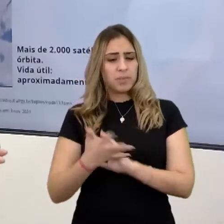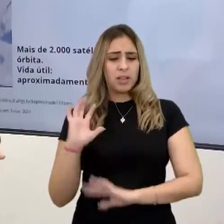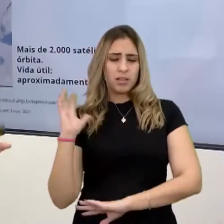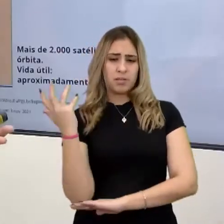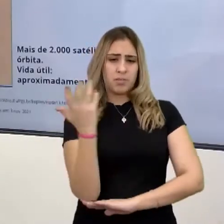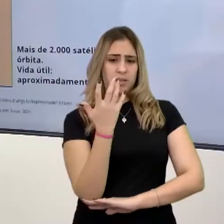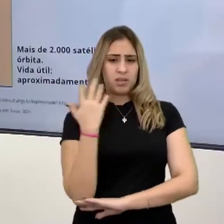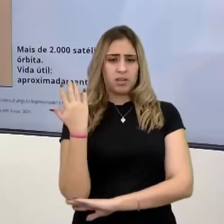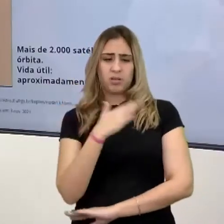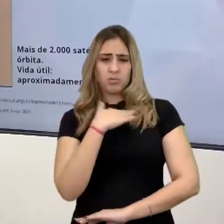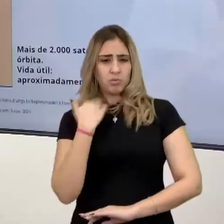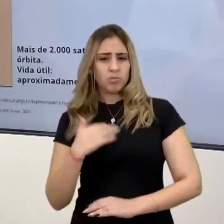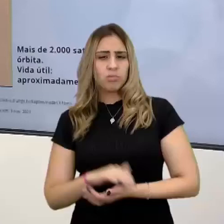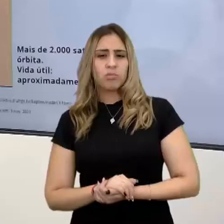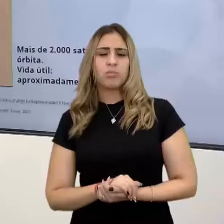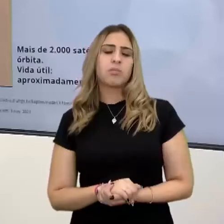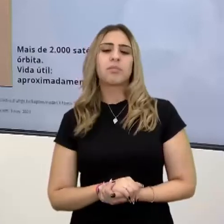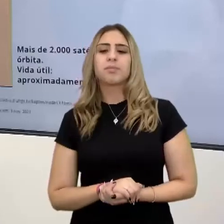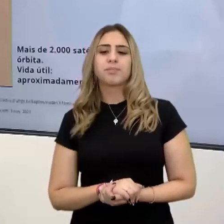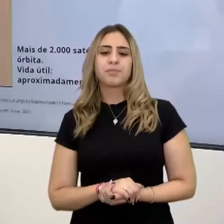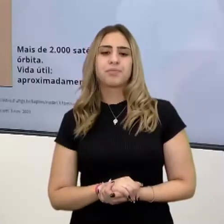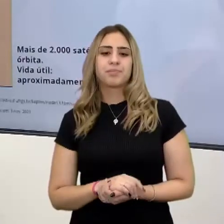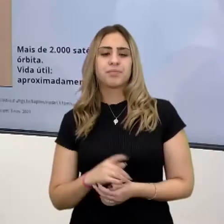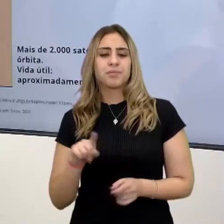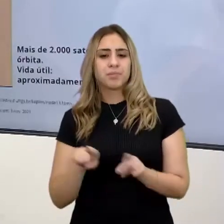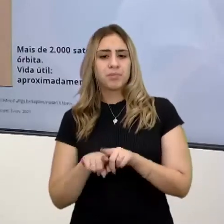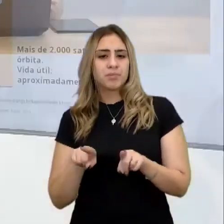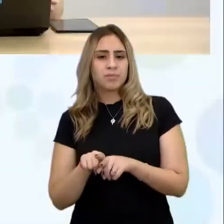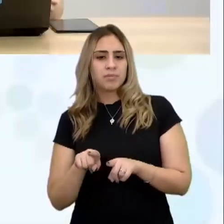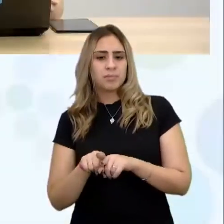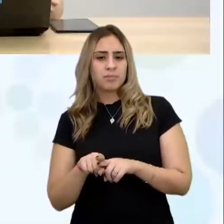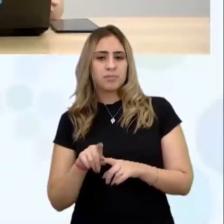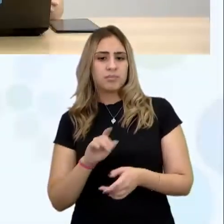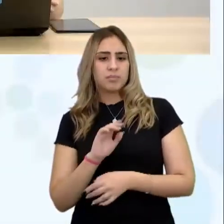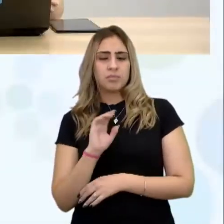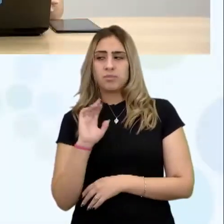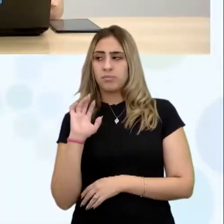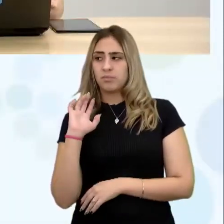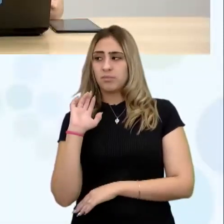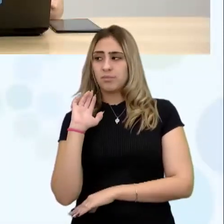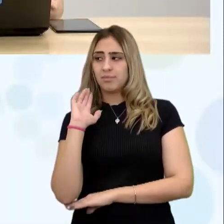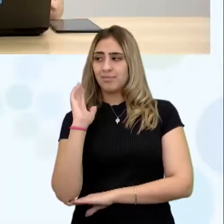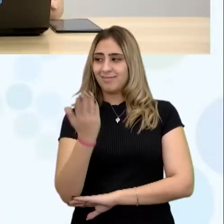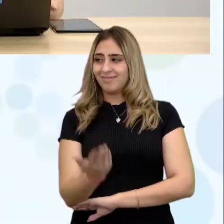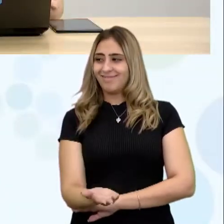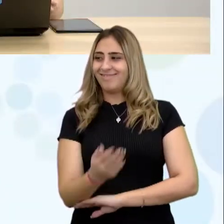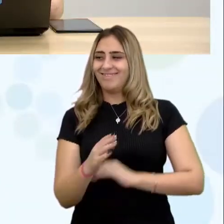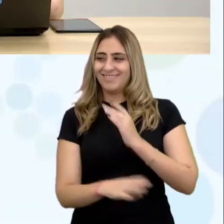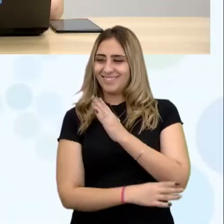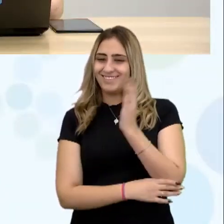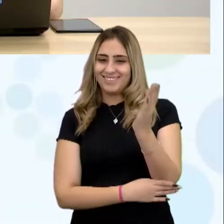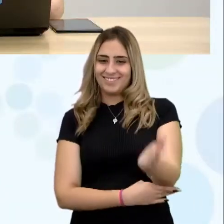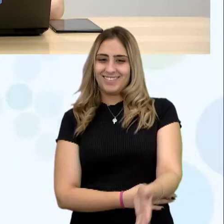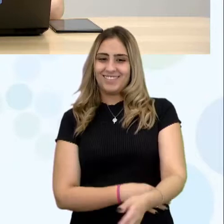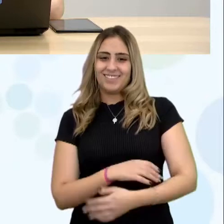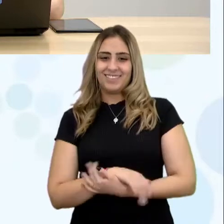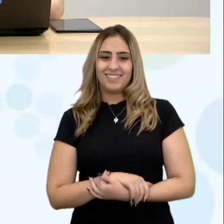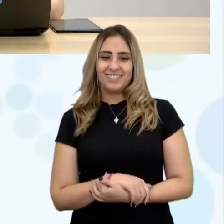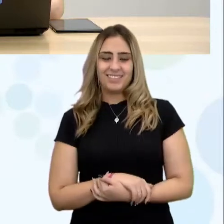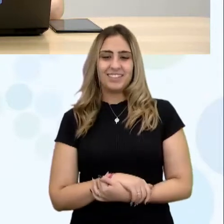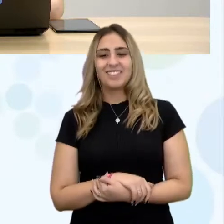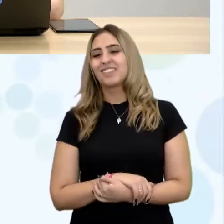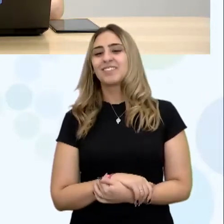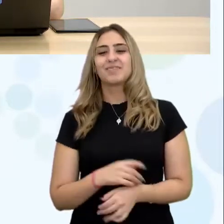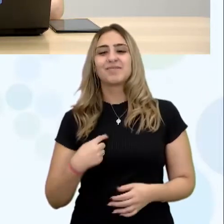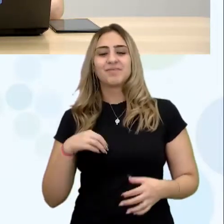Desmatamento, né, o Pri? A gente fala muito da questão do desmatamento, da questão das queimadas. Os satélites são Sim. importantes para fazer esse mapeamento, né? Exatamente, Da a gente Terra. tem vários,